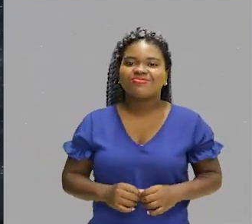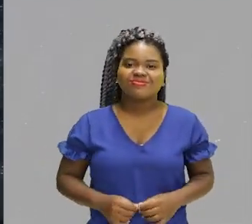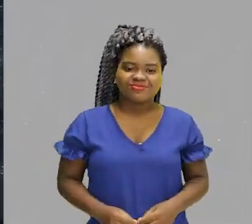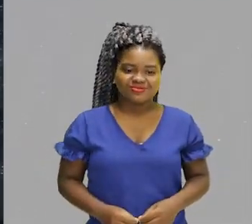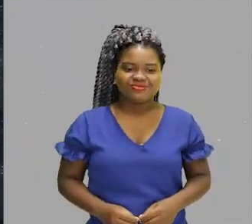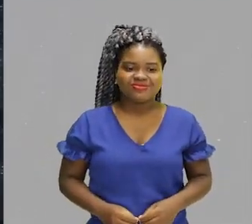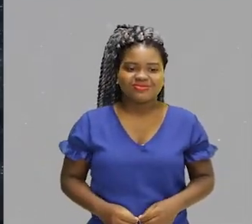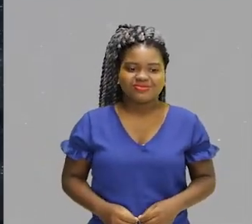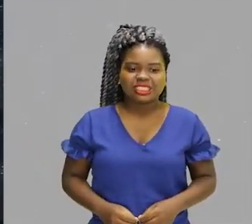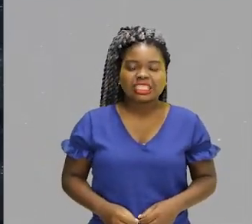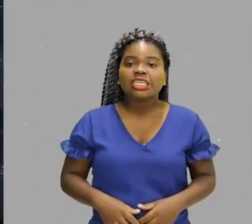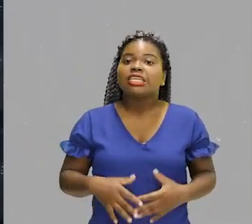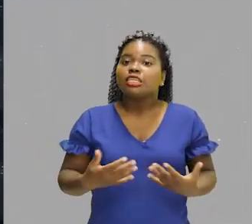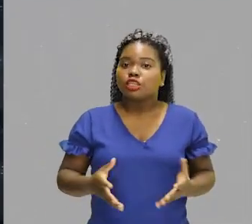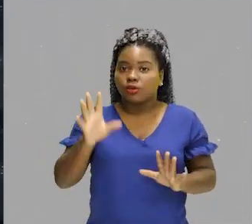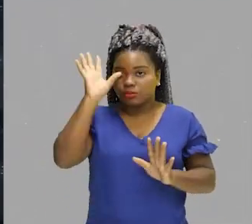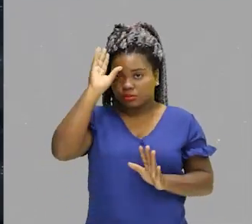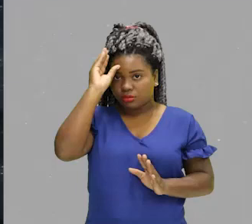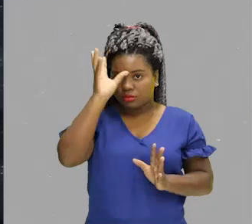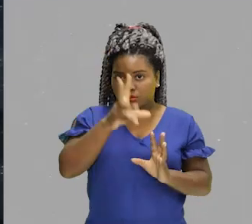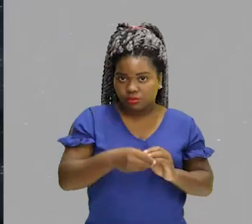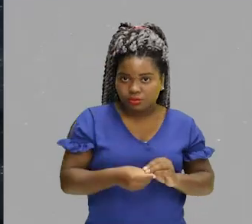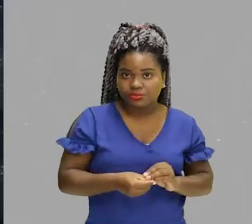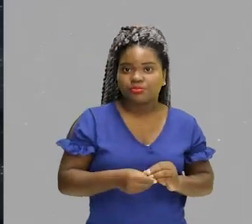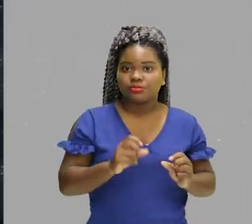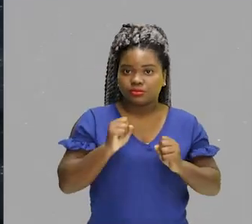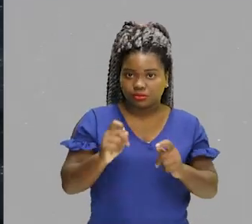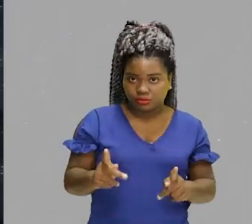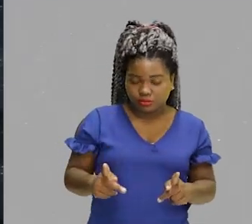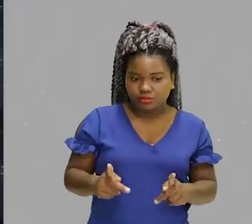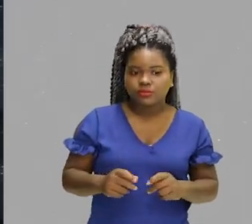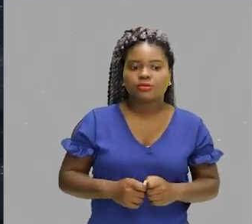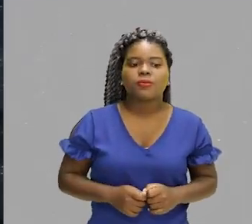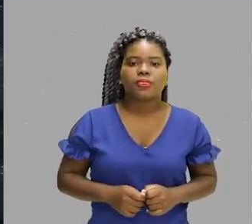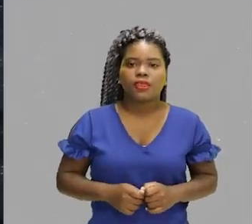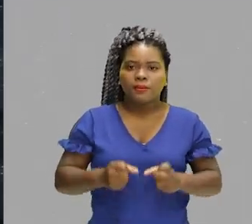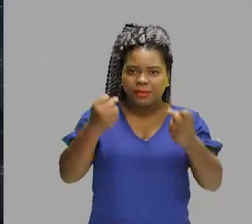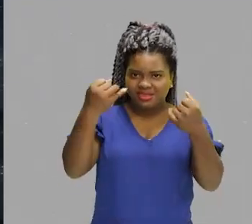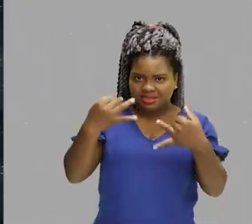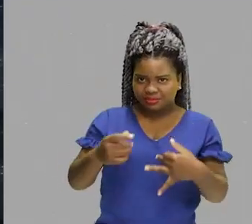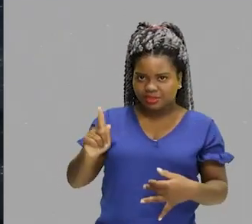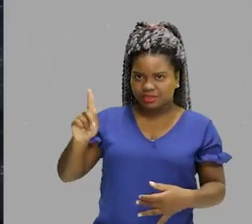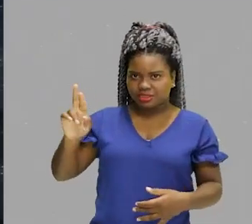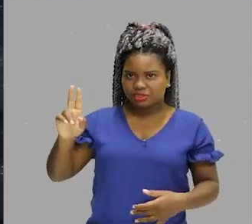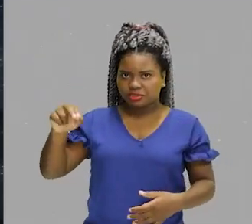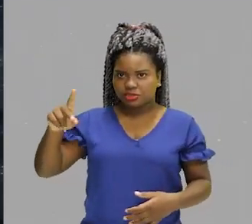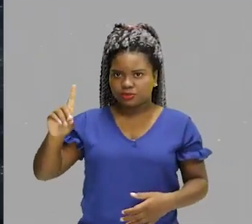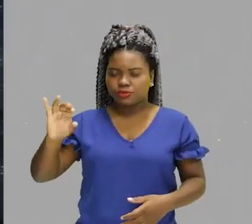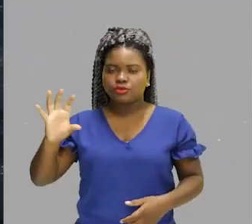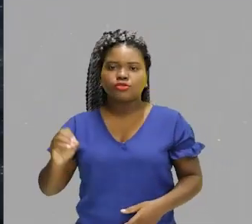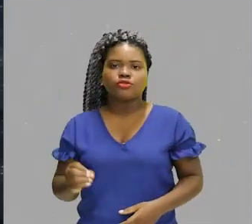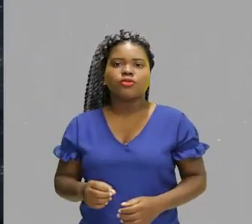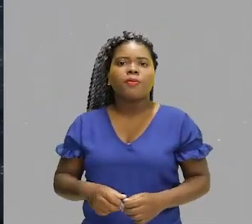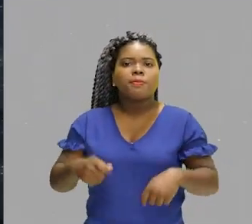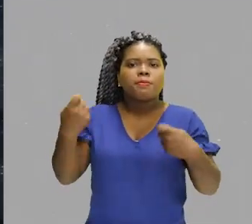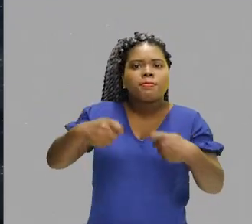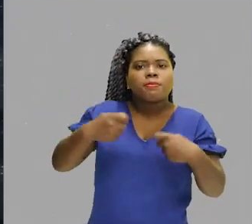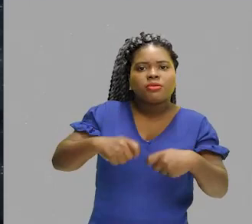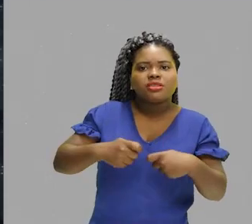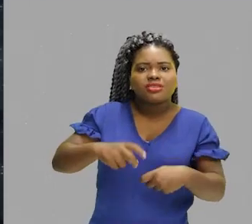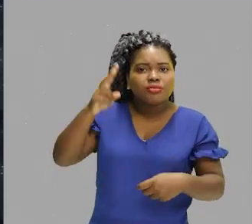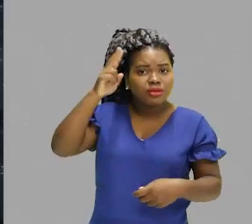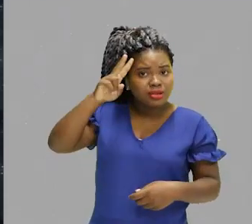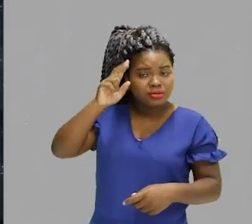Vamos recapitular. Para que a gente passe para a perífrase do gerúndio, eu preciso relembrar o que são perífrases